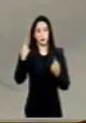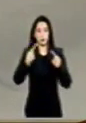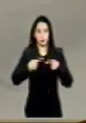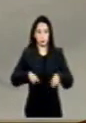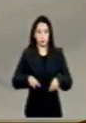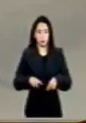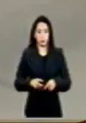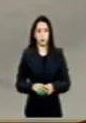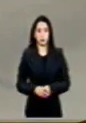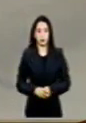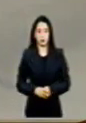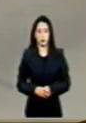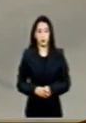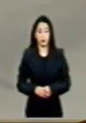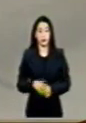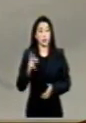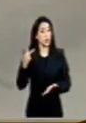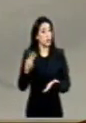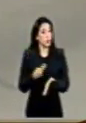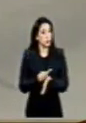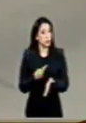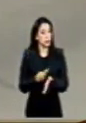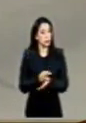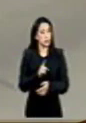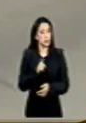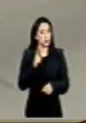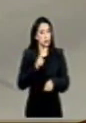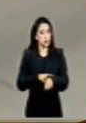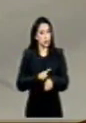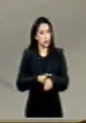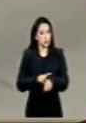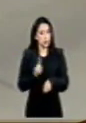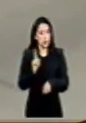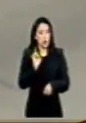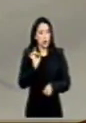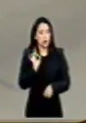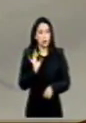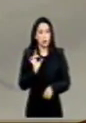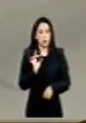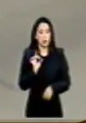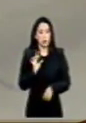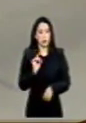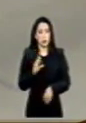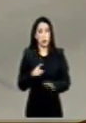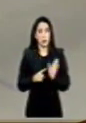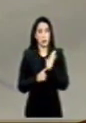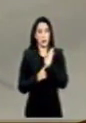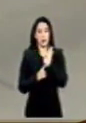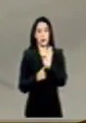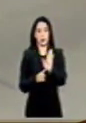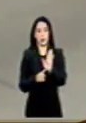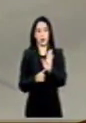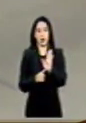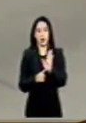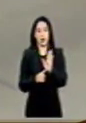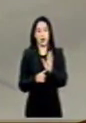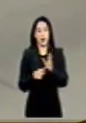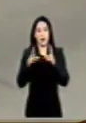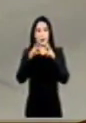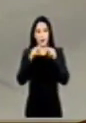Tal medida drástica atingiu não só um cartão postal da nossa capital